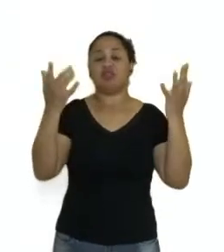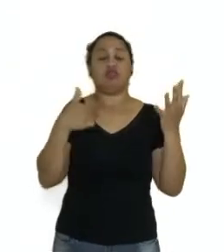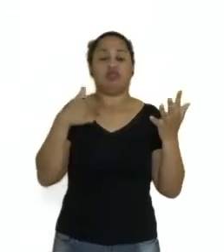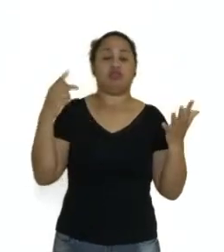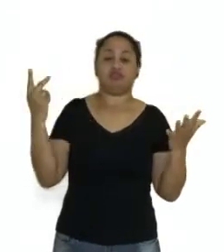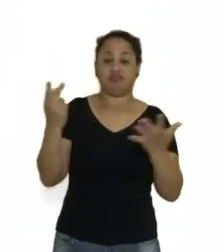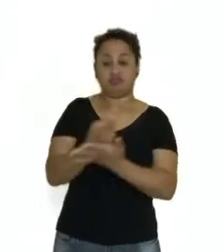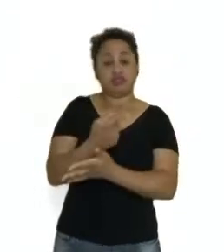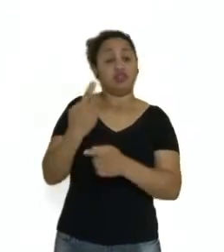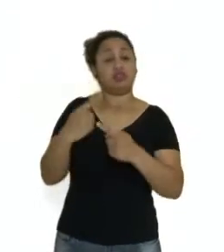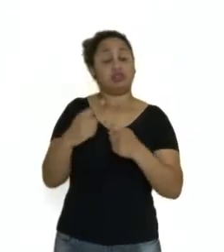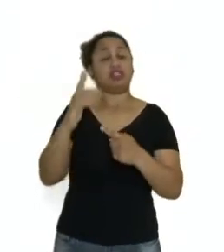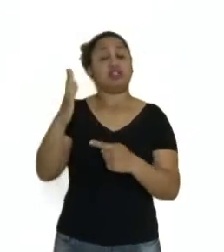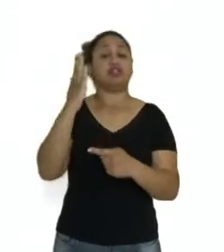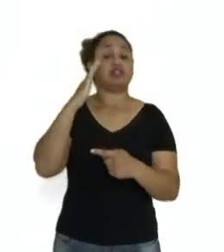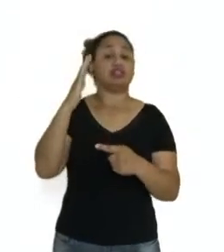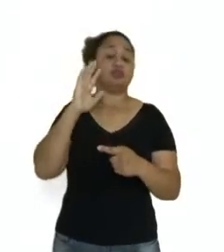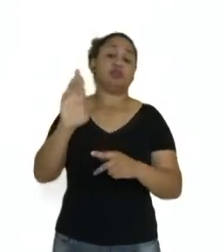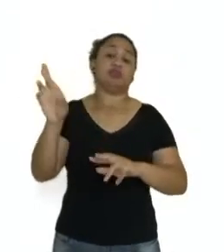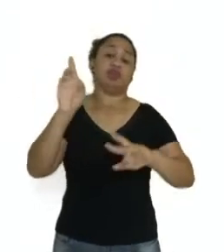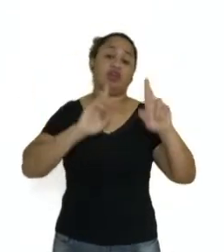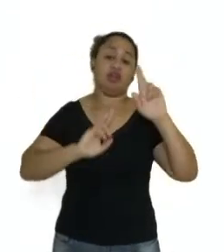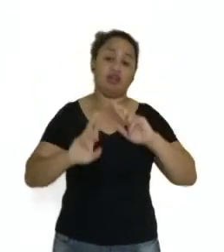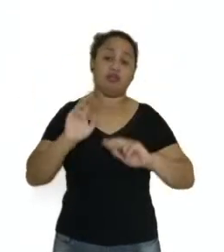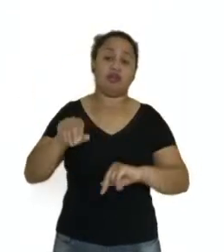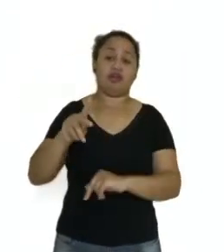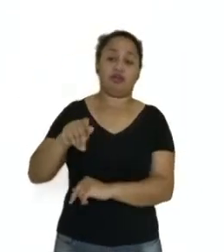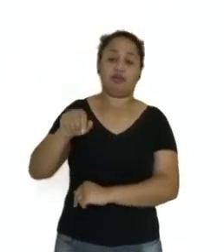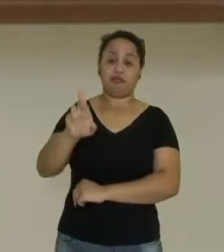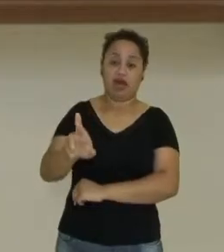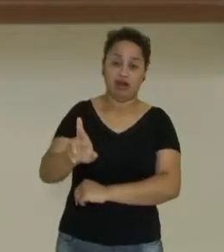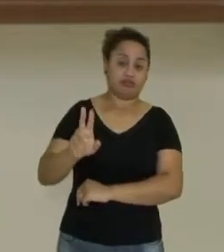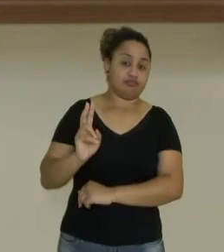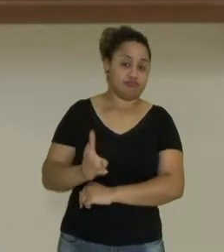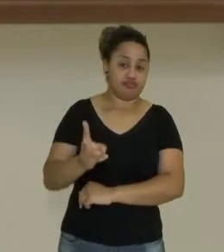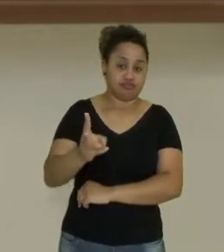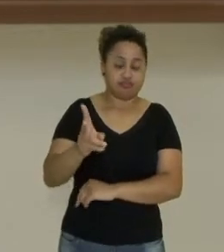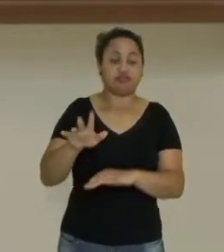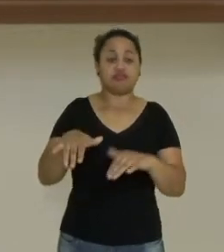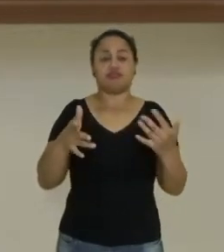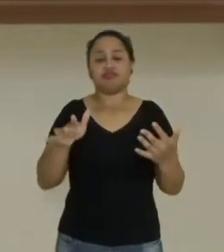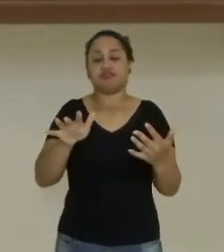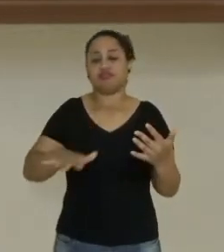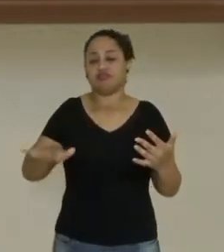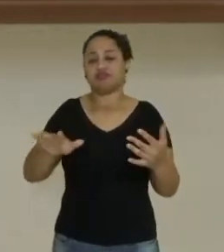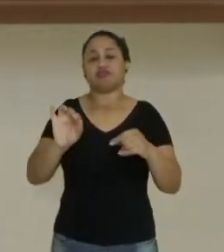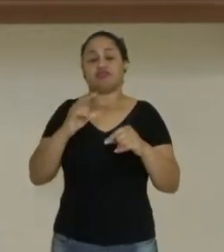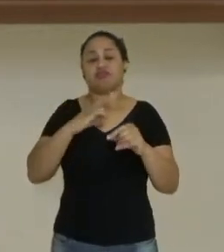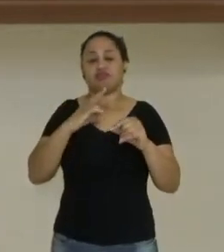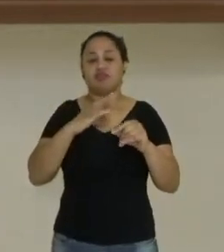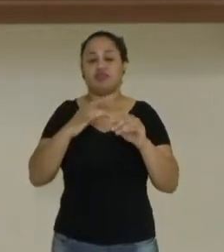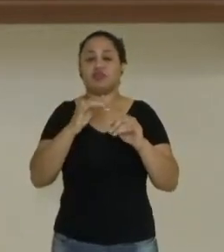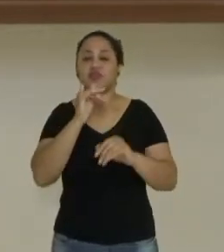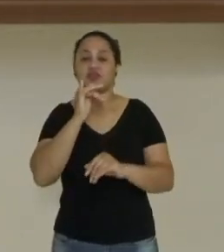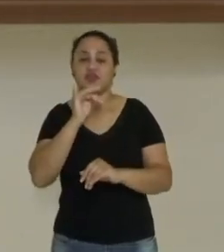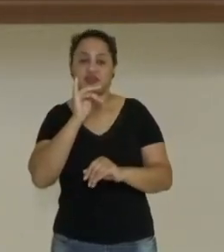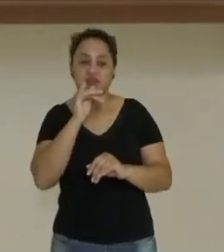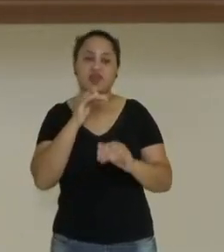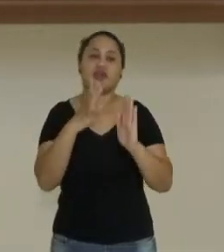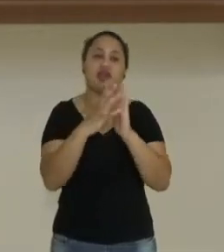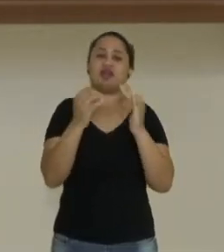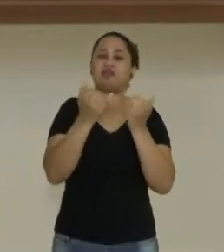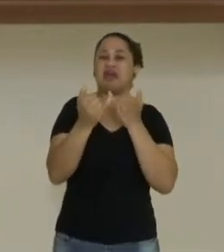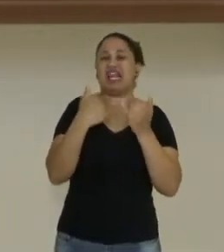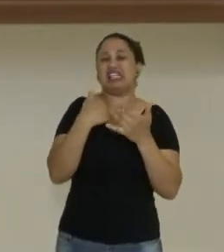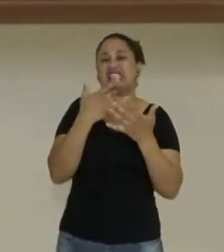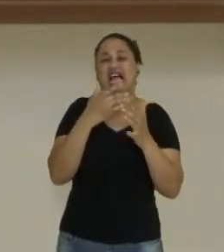pois já sabemos que o resultado que irá sair. Então, neste caso, apesar do exemplo da impressão de ser